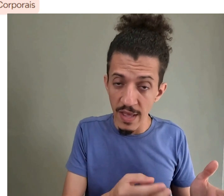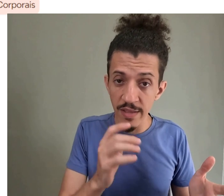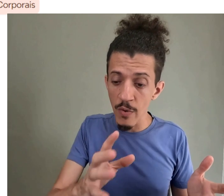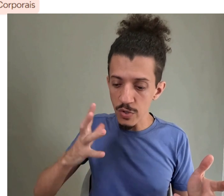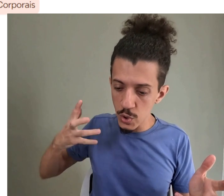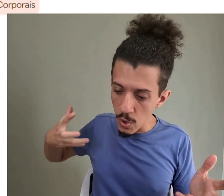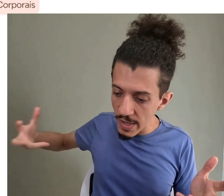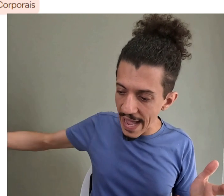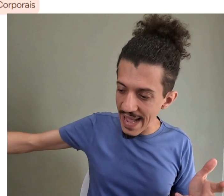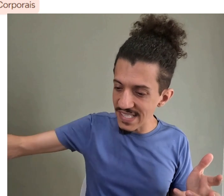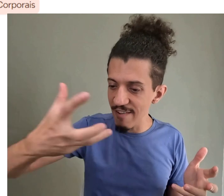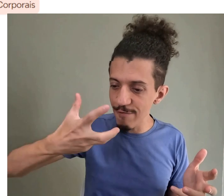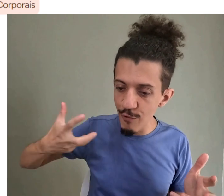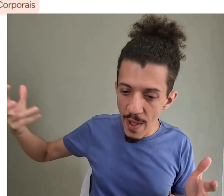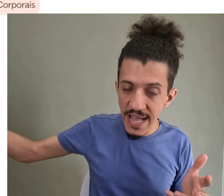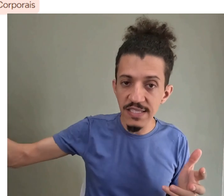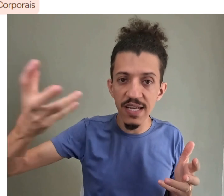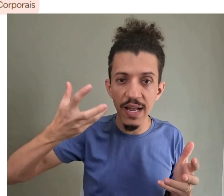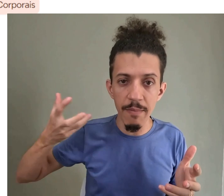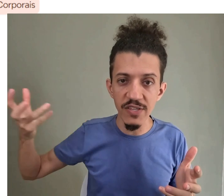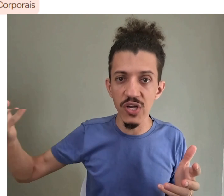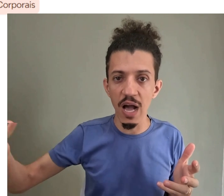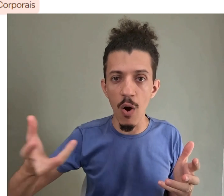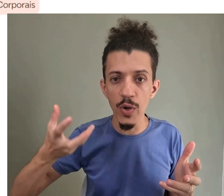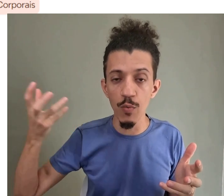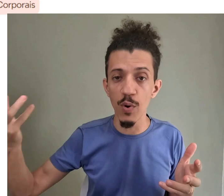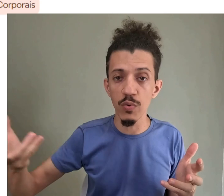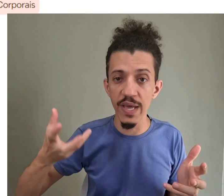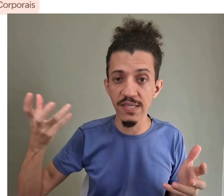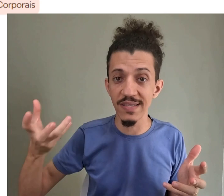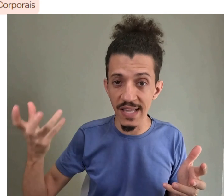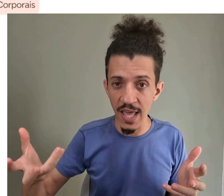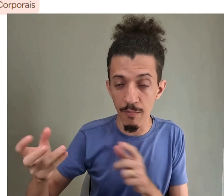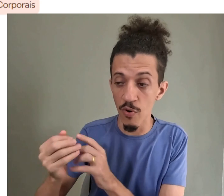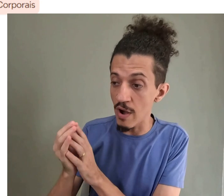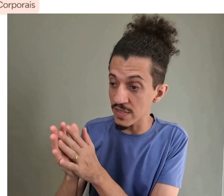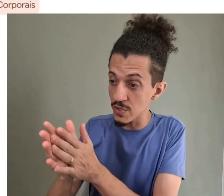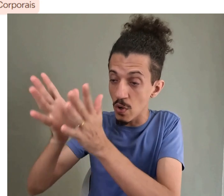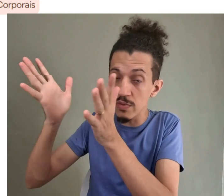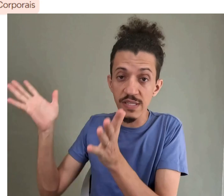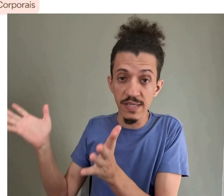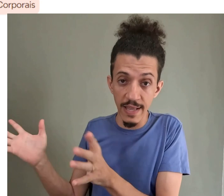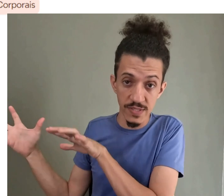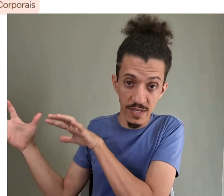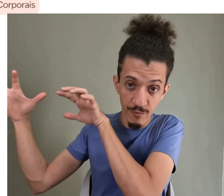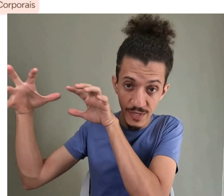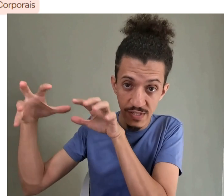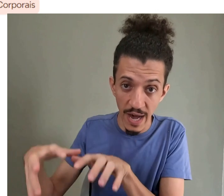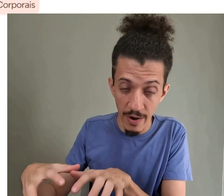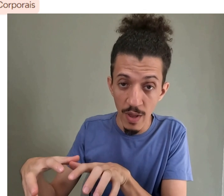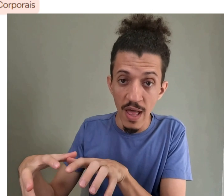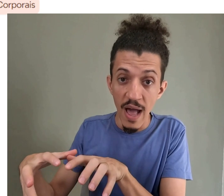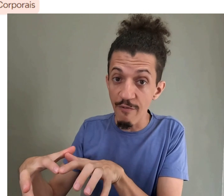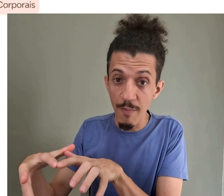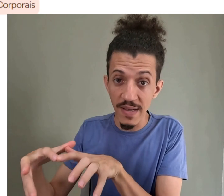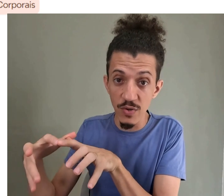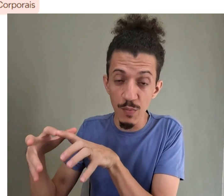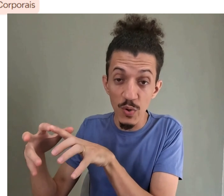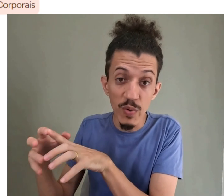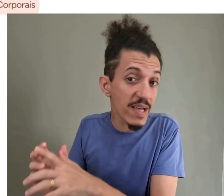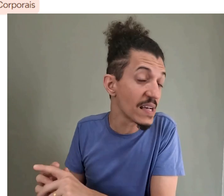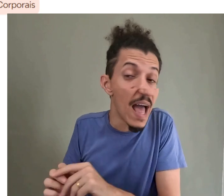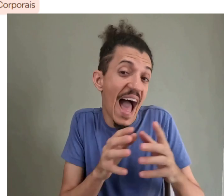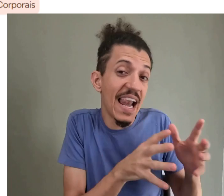ouvem. Então, toda essa influência gramatical que o português tem por causa das outras línguas que influenciaram a formação